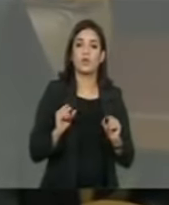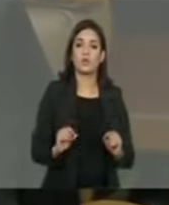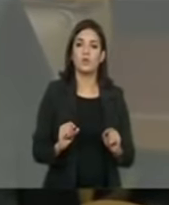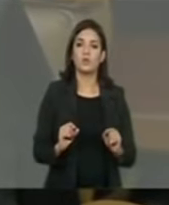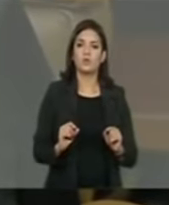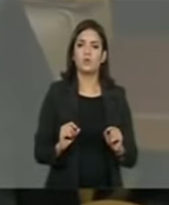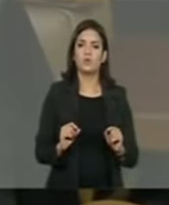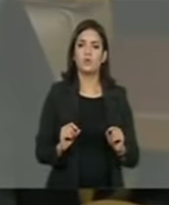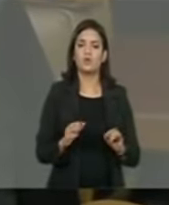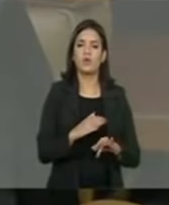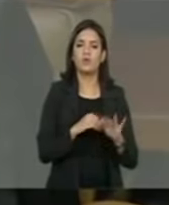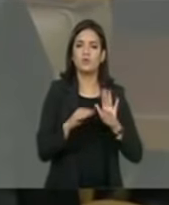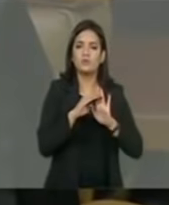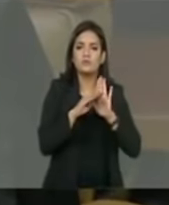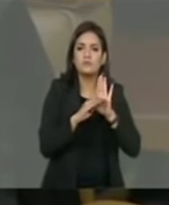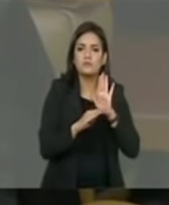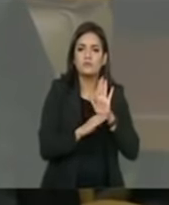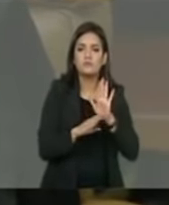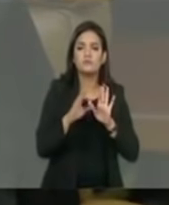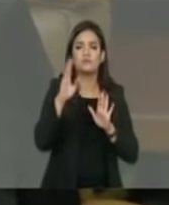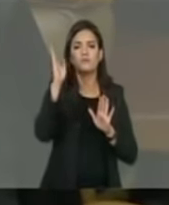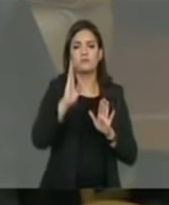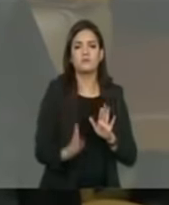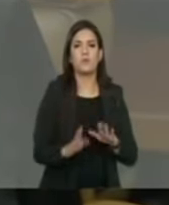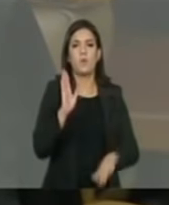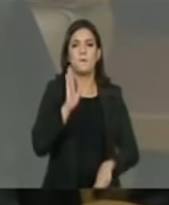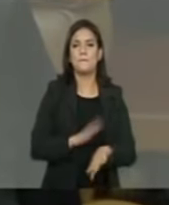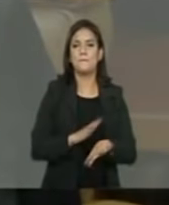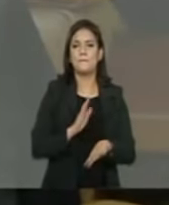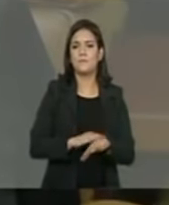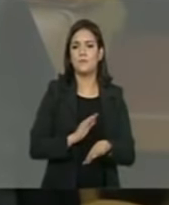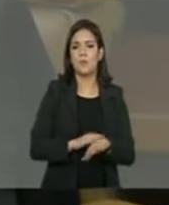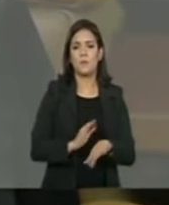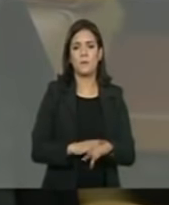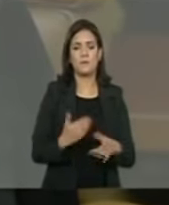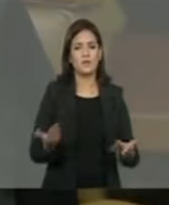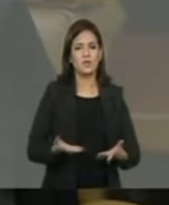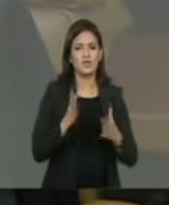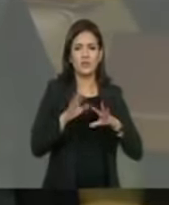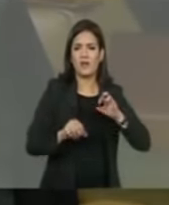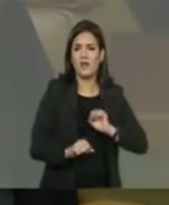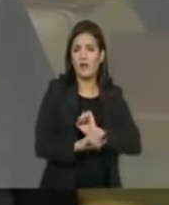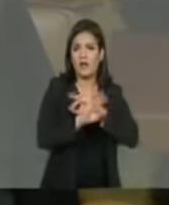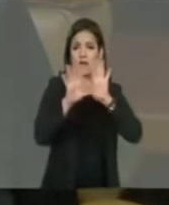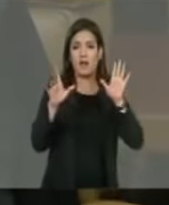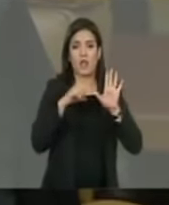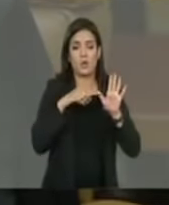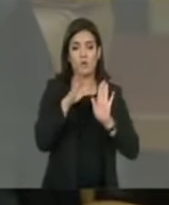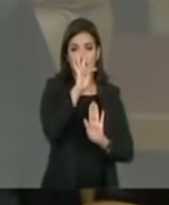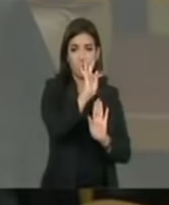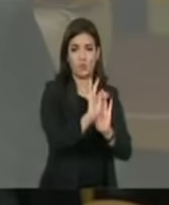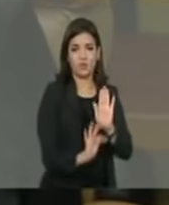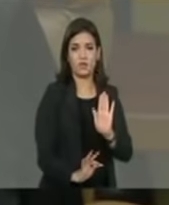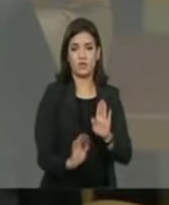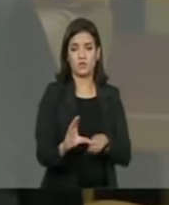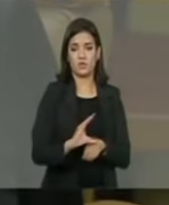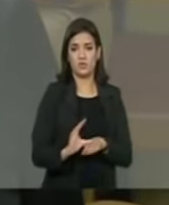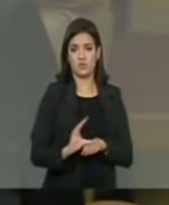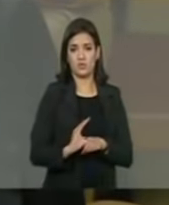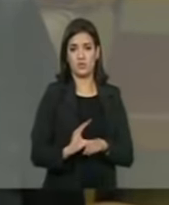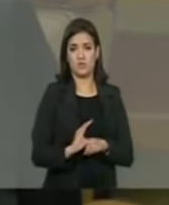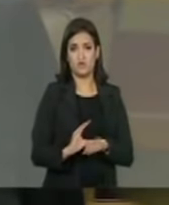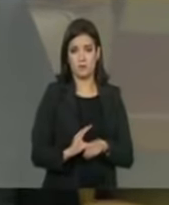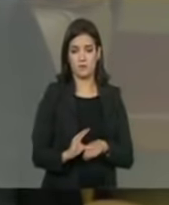ordenamento positivo brasileiro um momento claramente definido no texto funcional a partir do qual